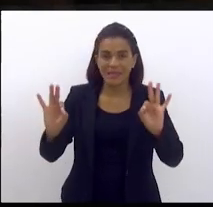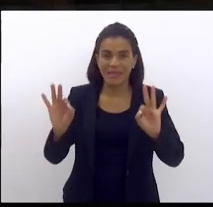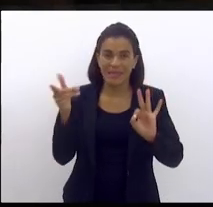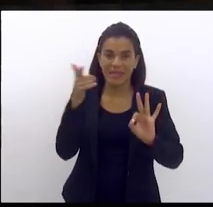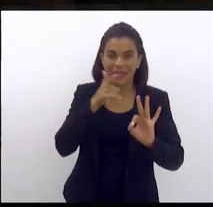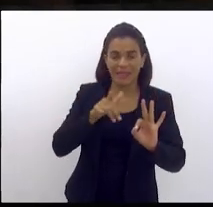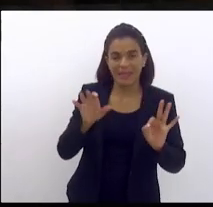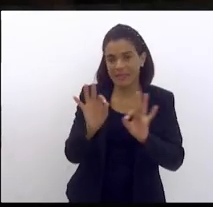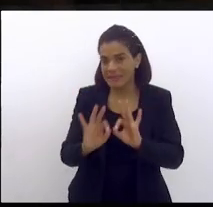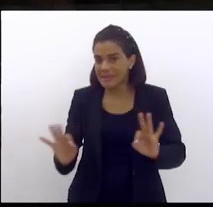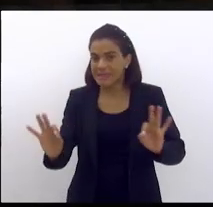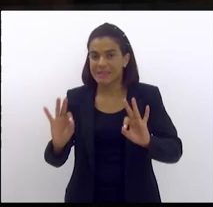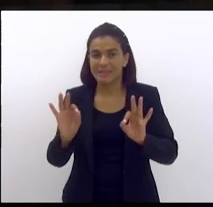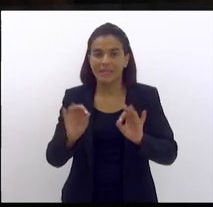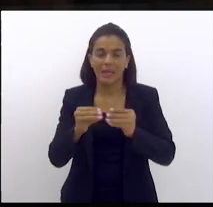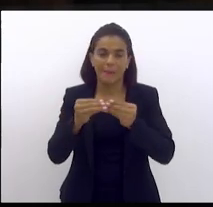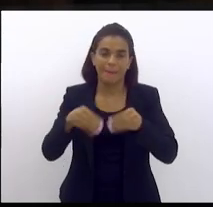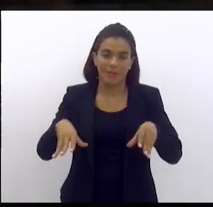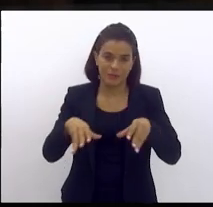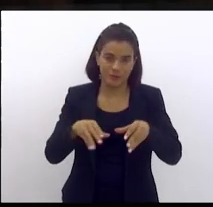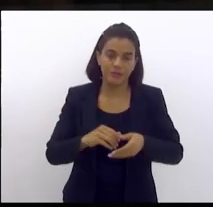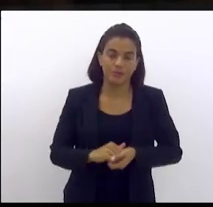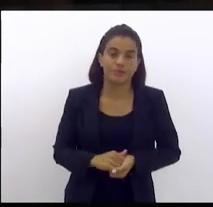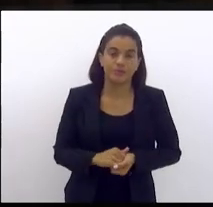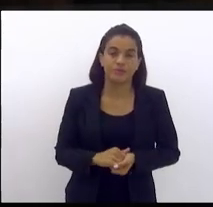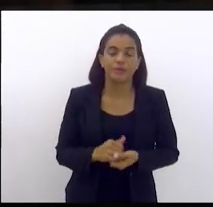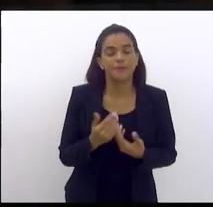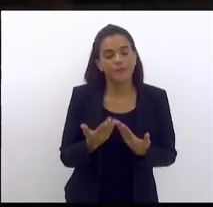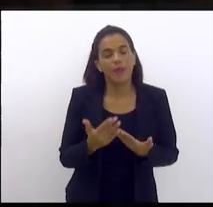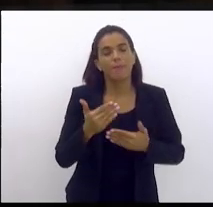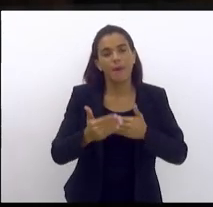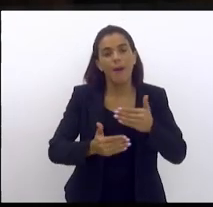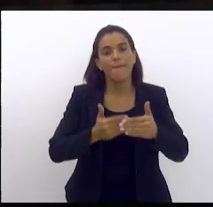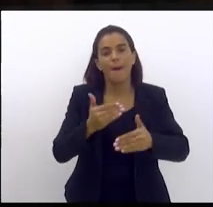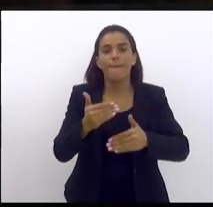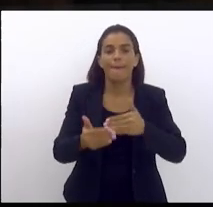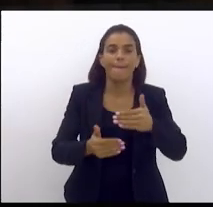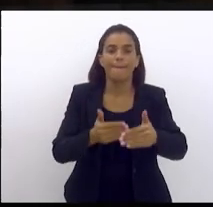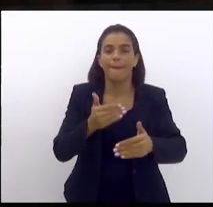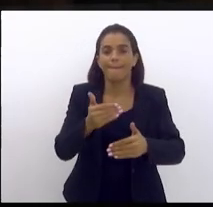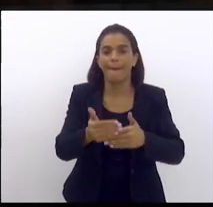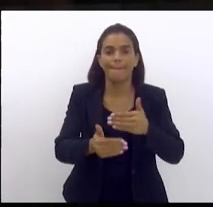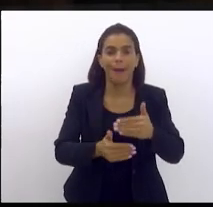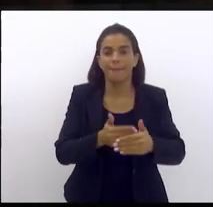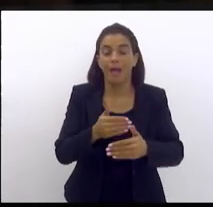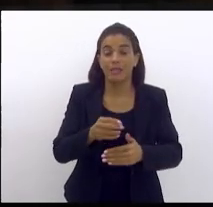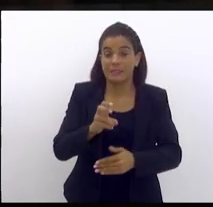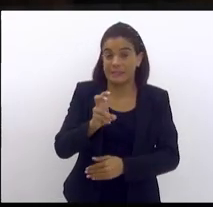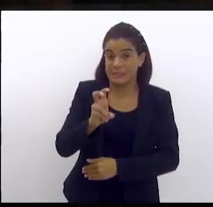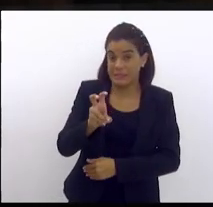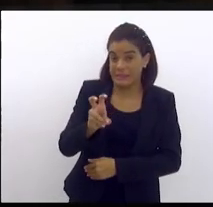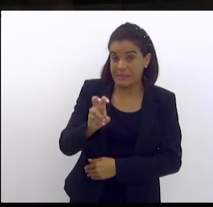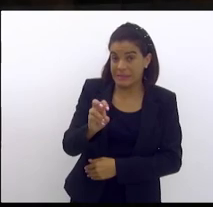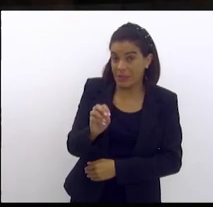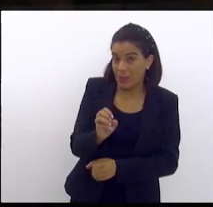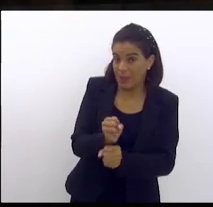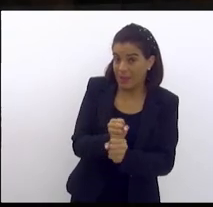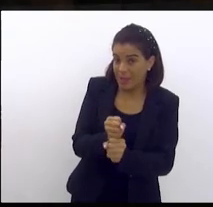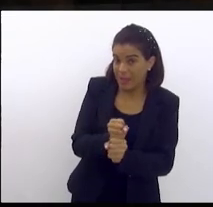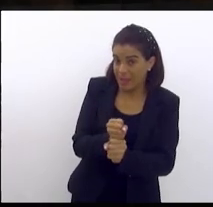fosse ocorrendo paulatinamente ao longo de 50